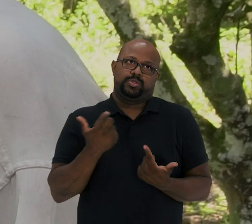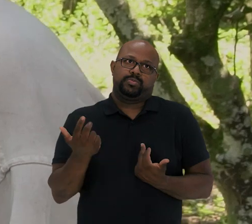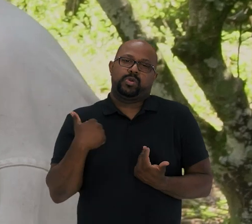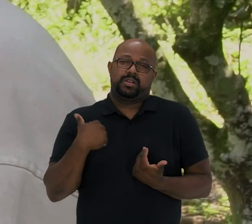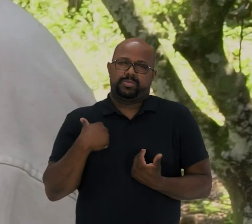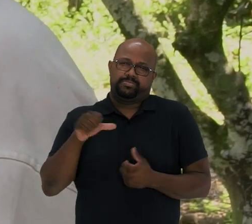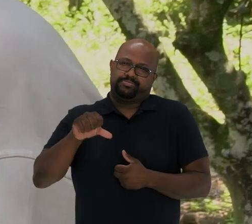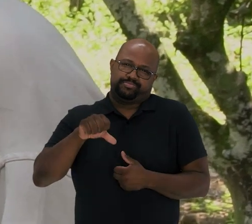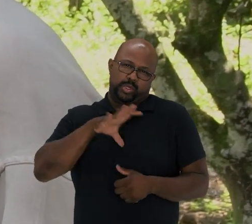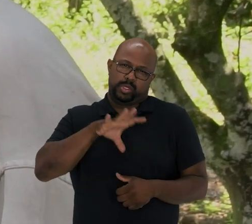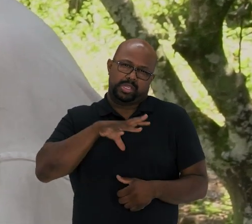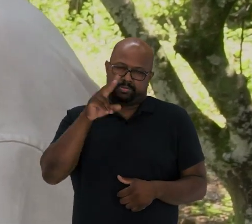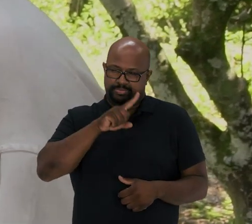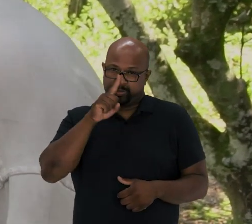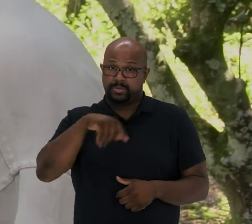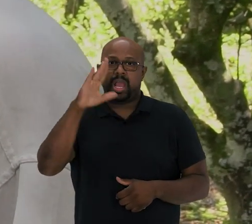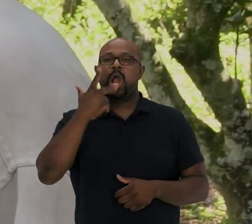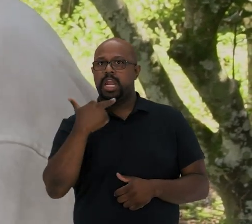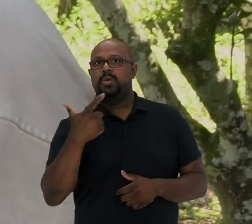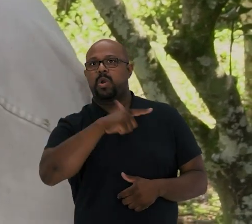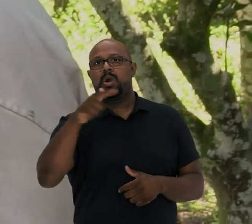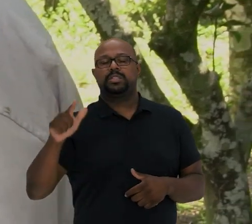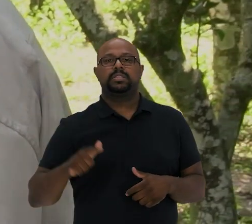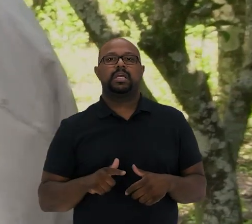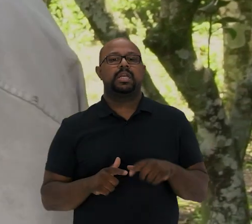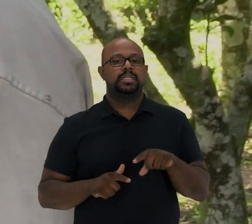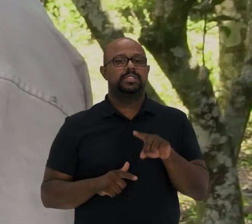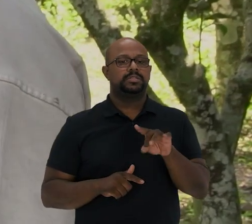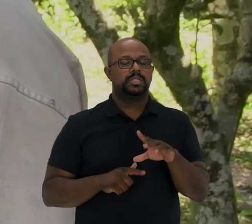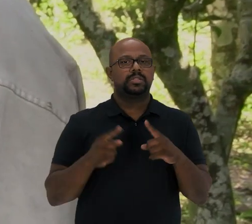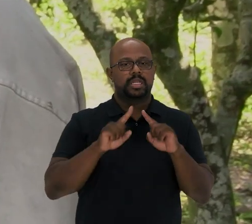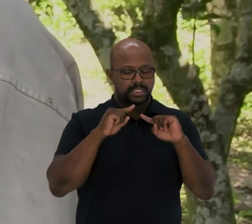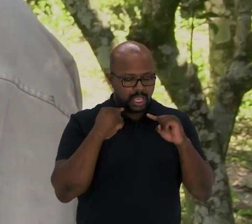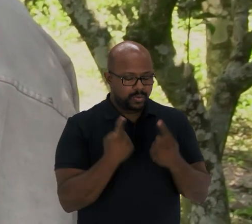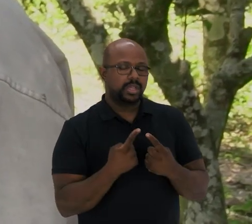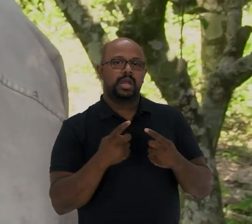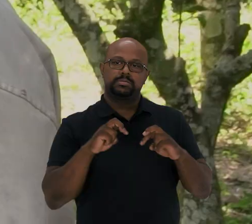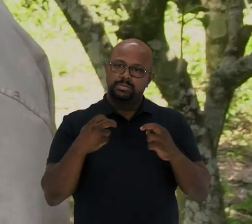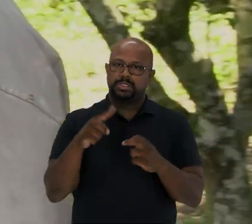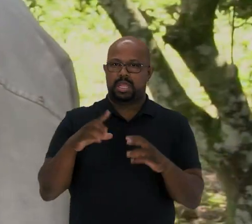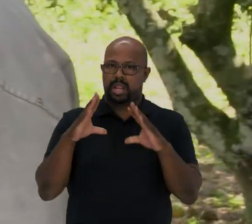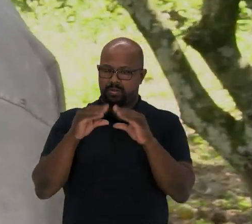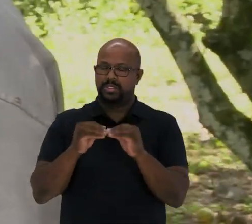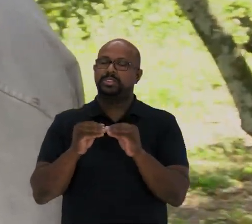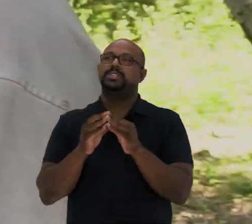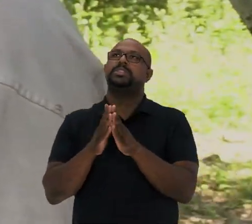eu, muito mal o português, quanto mais outras línguas. Aqui saía então as nossas reuniões, que era de